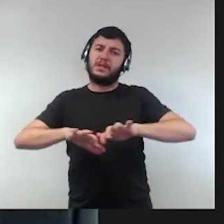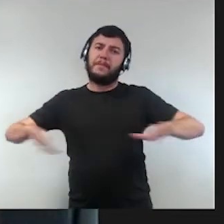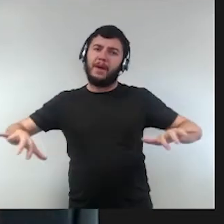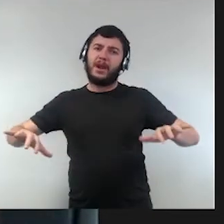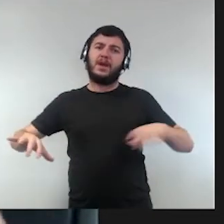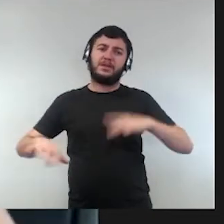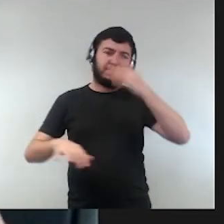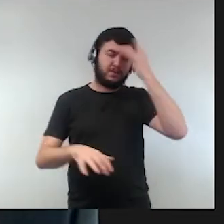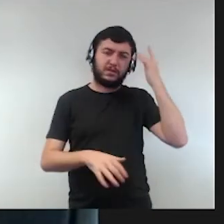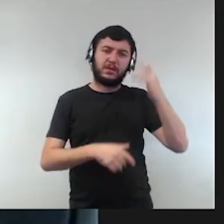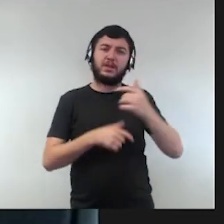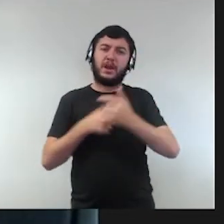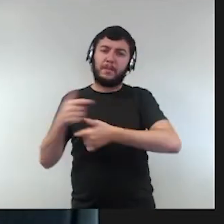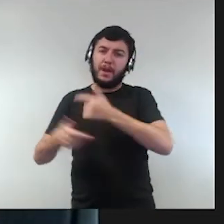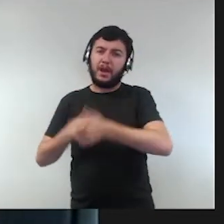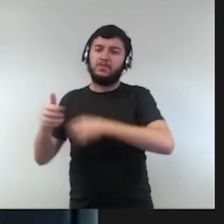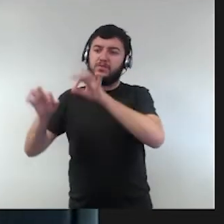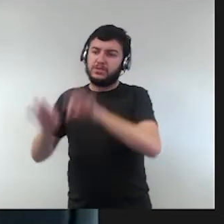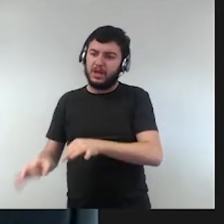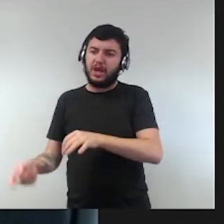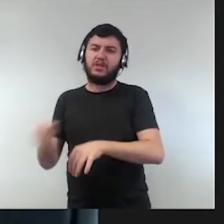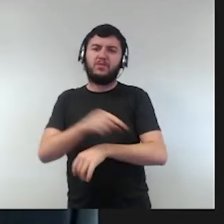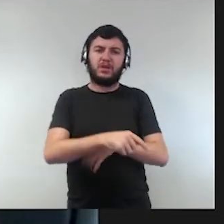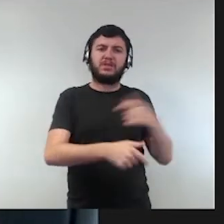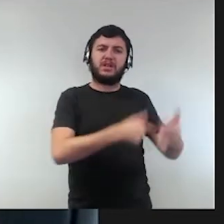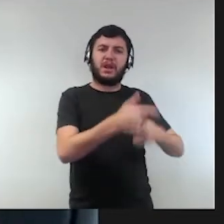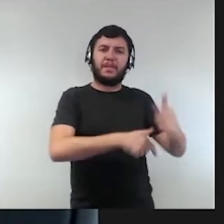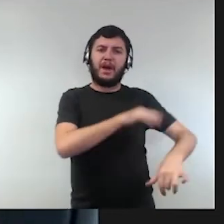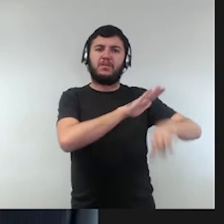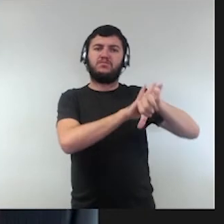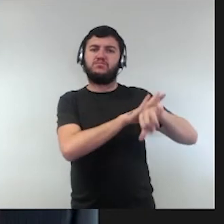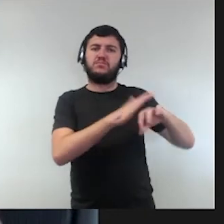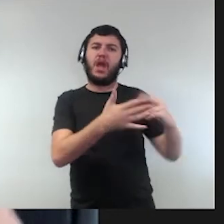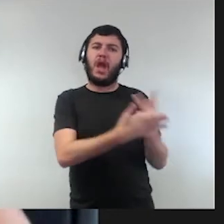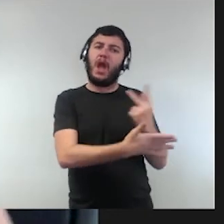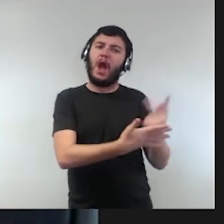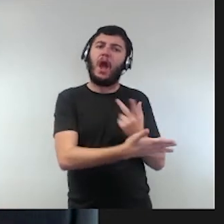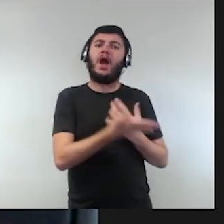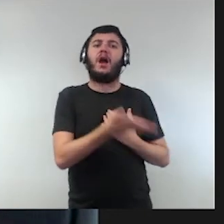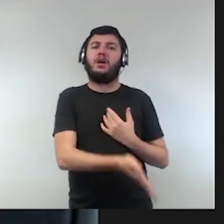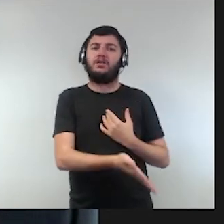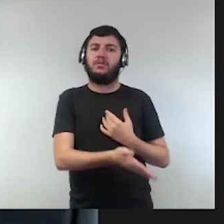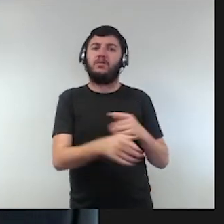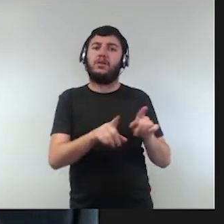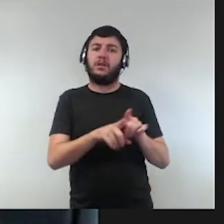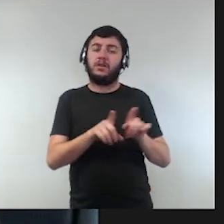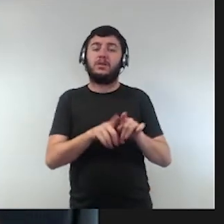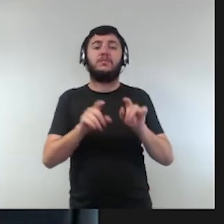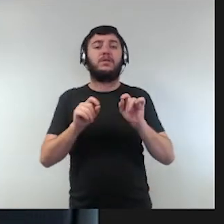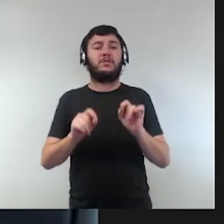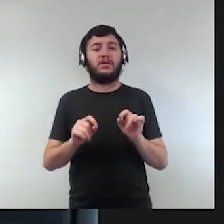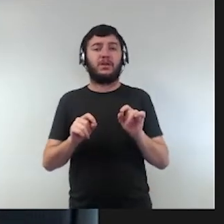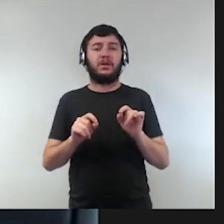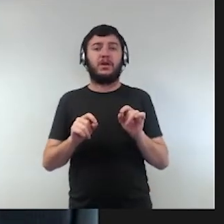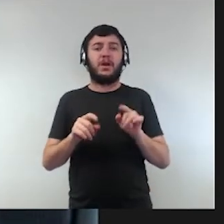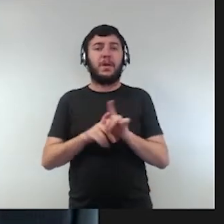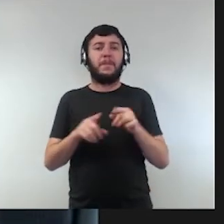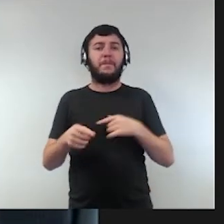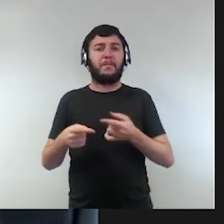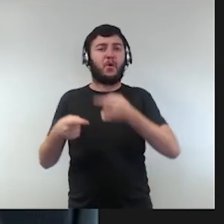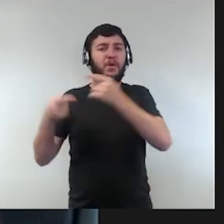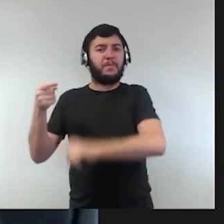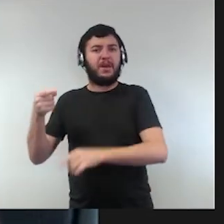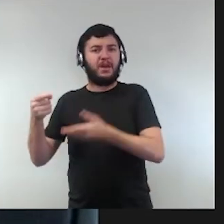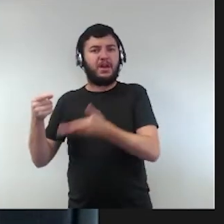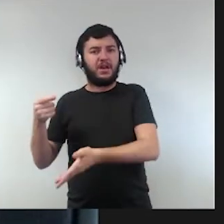na regularidade e as pessoas que trabalham na irregularidade e na ilegalidade, para retirar do mercado, mas não de proibir. A